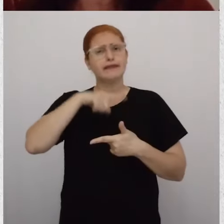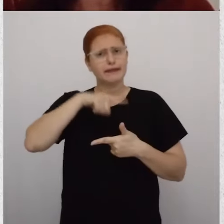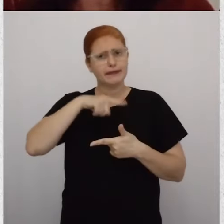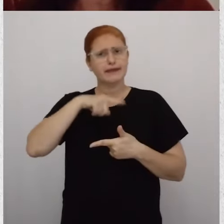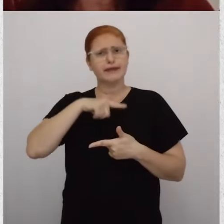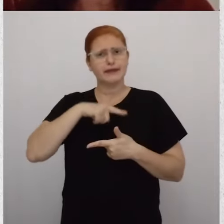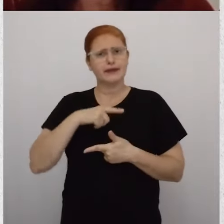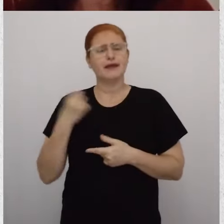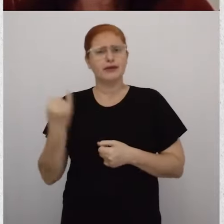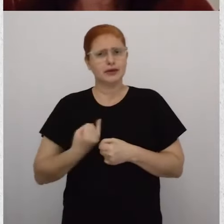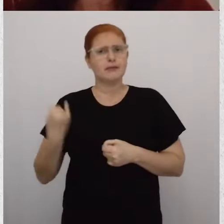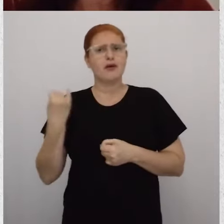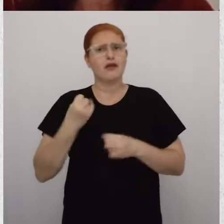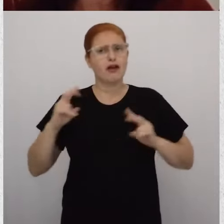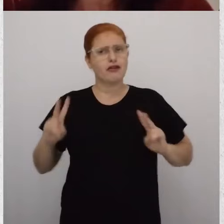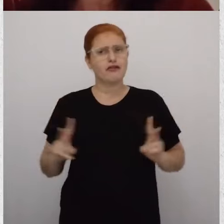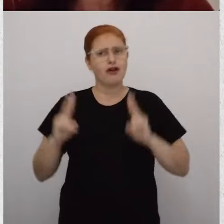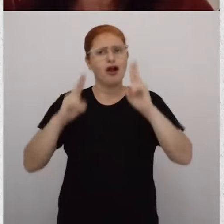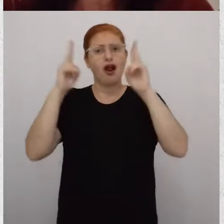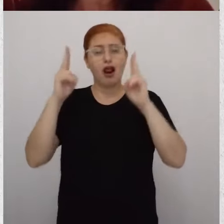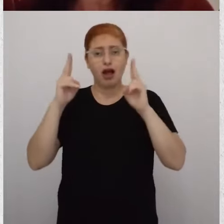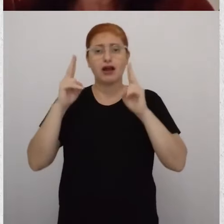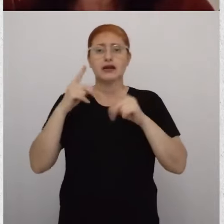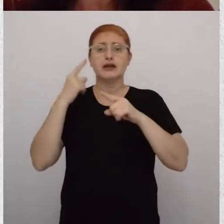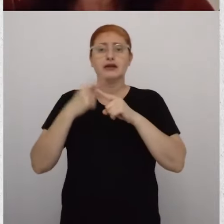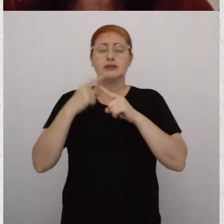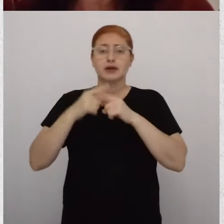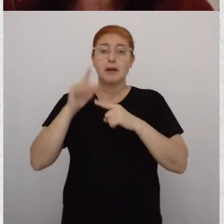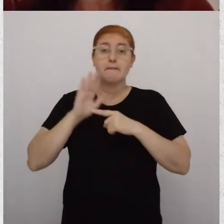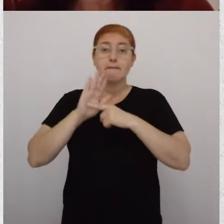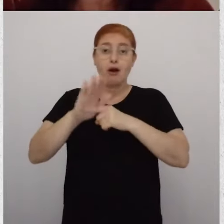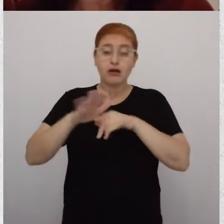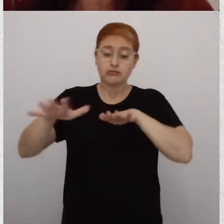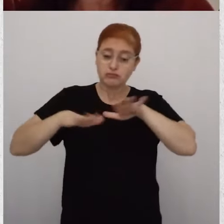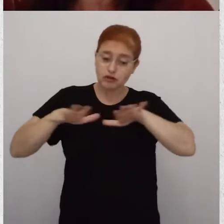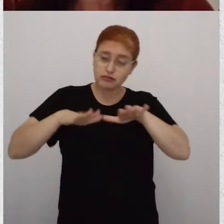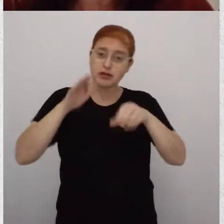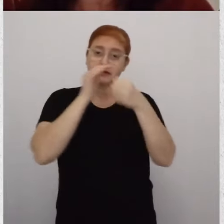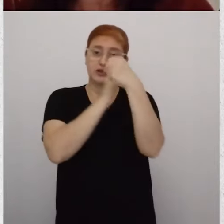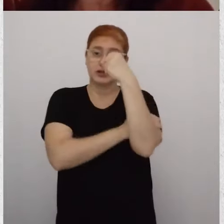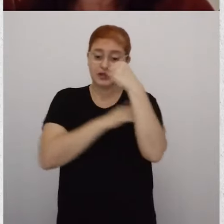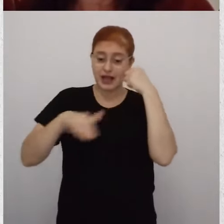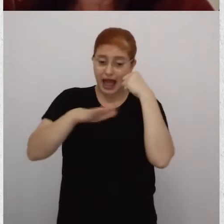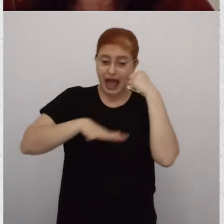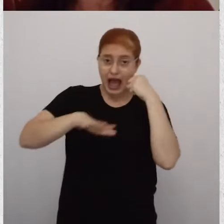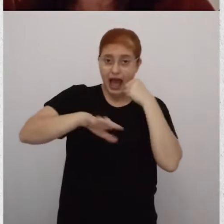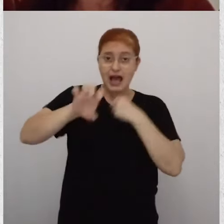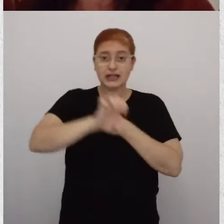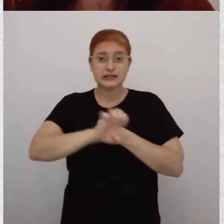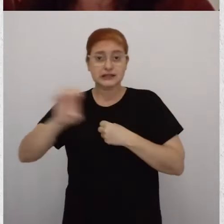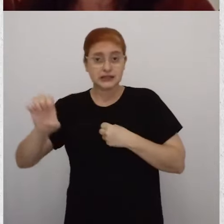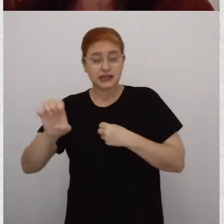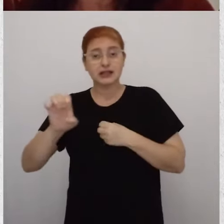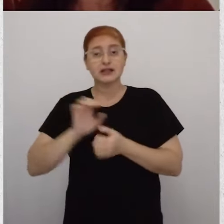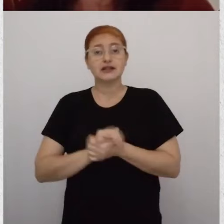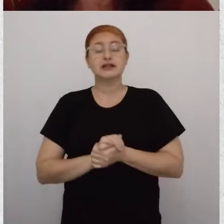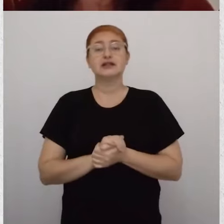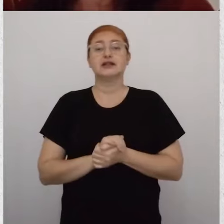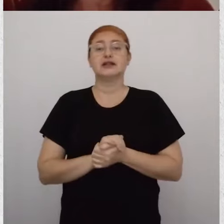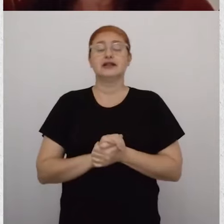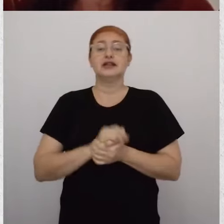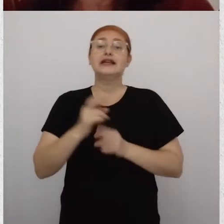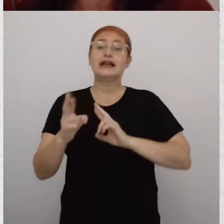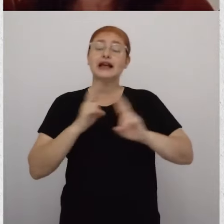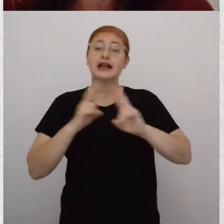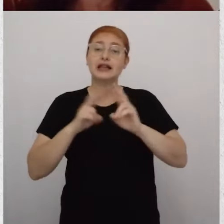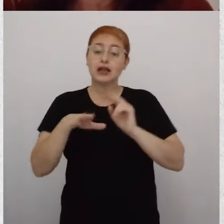contribuição muito valiosa, que é situando o movimento feminista dentro do campo de esquerda e em relação